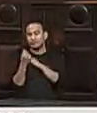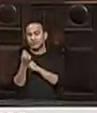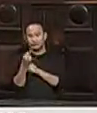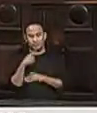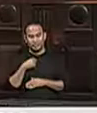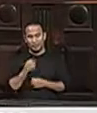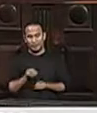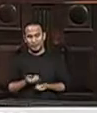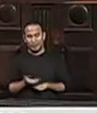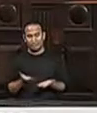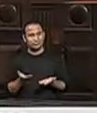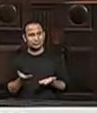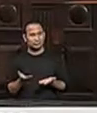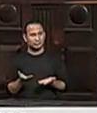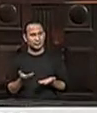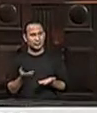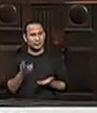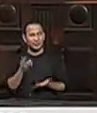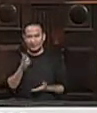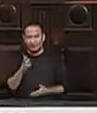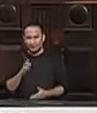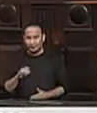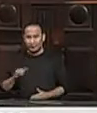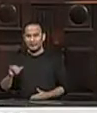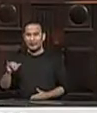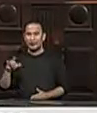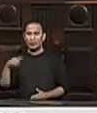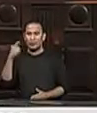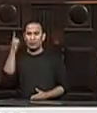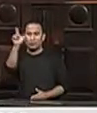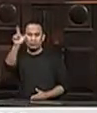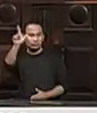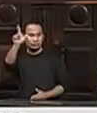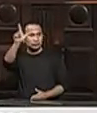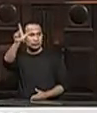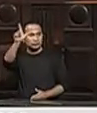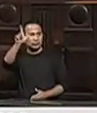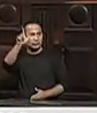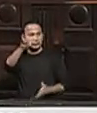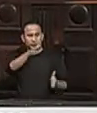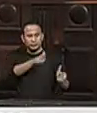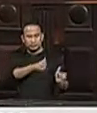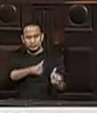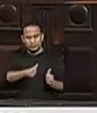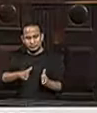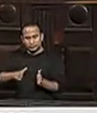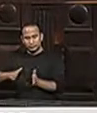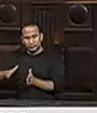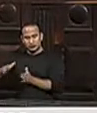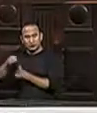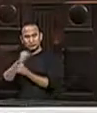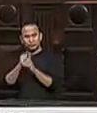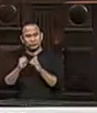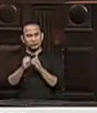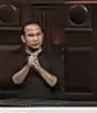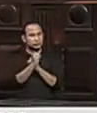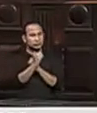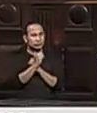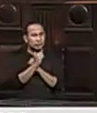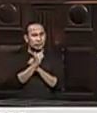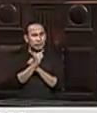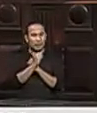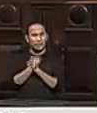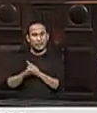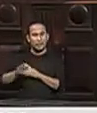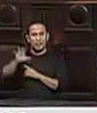pegar. Então vai aniquilar mais outro segmento da nossa sociedade, a questão ambiental